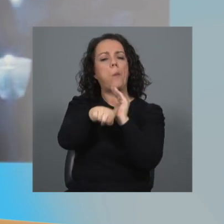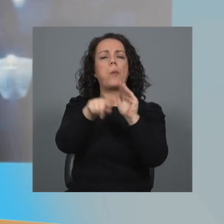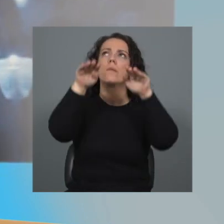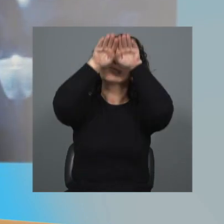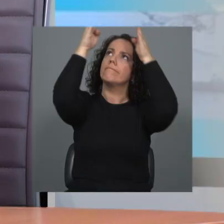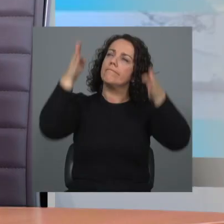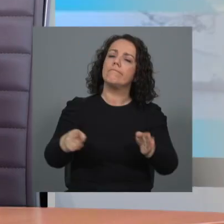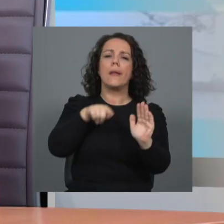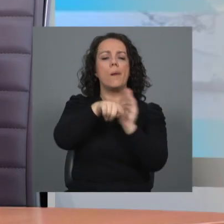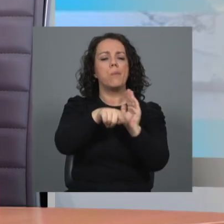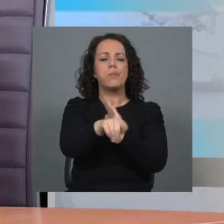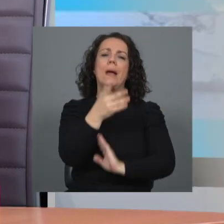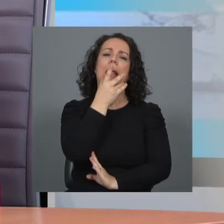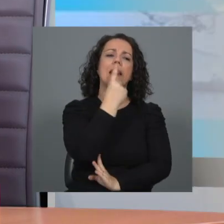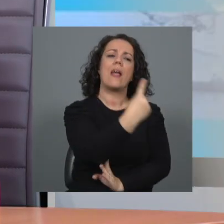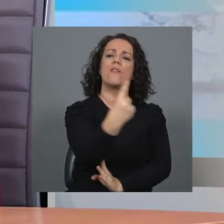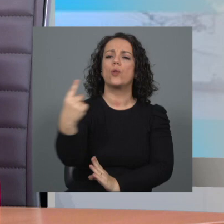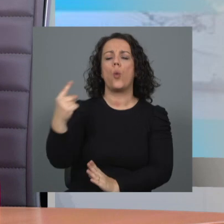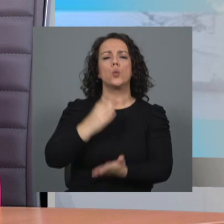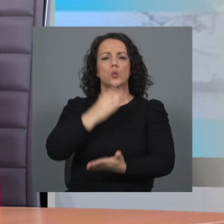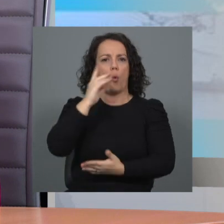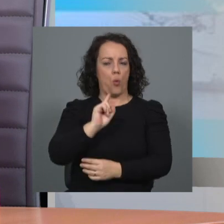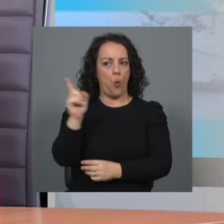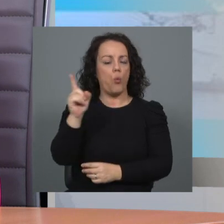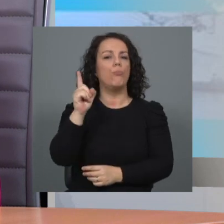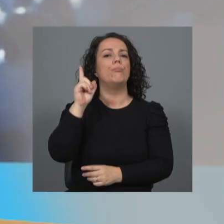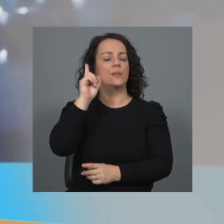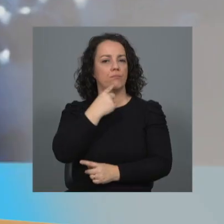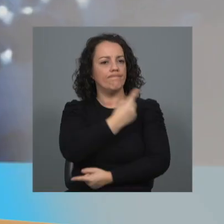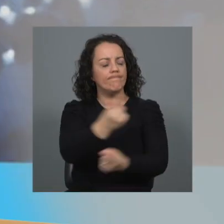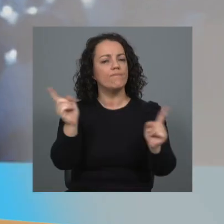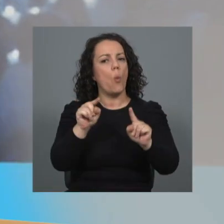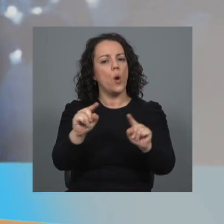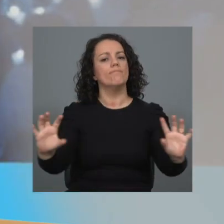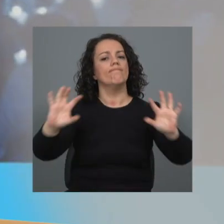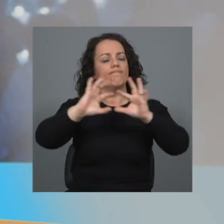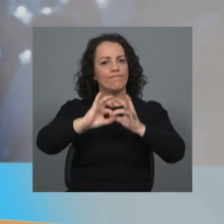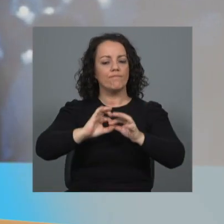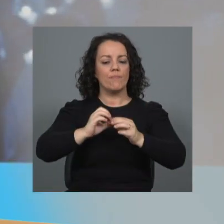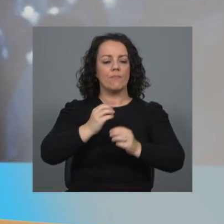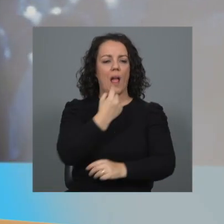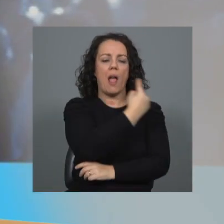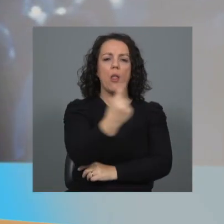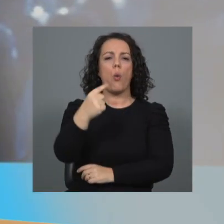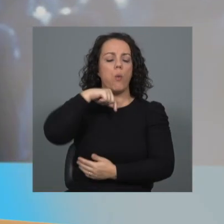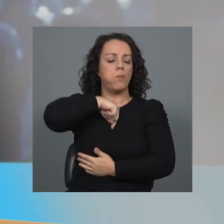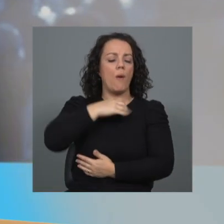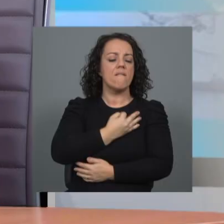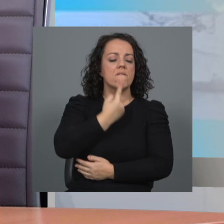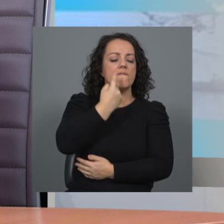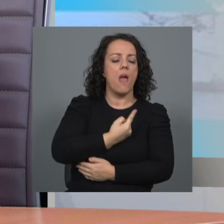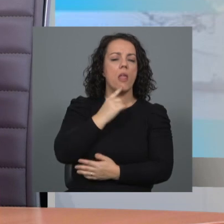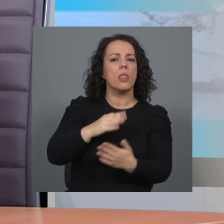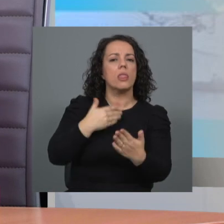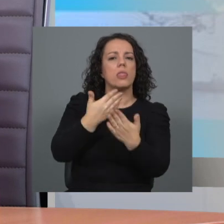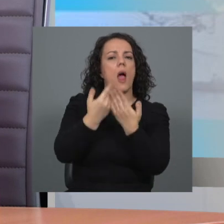exercício pública. individual. Exatamente, e ele sublinhou essa dimensão pública da expressão da fé de cada um, não é? Sim, que é um assunto que,